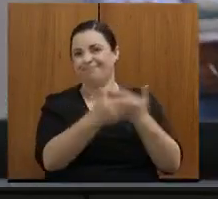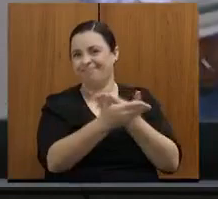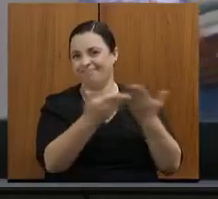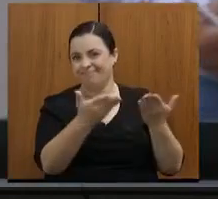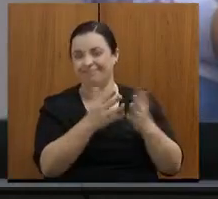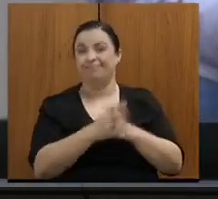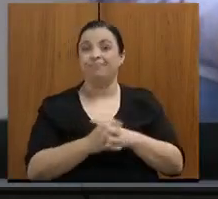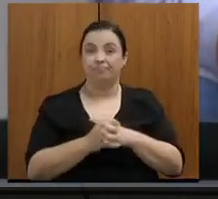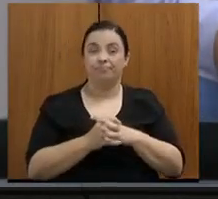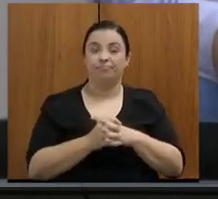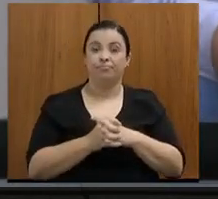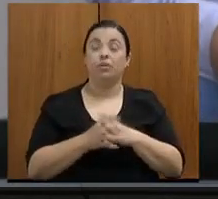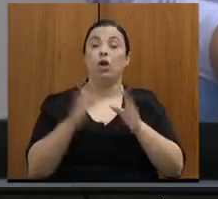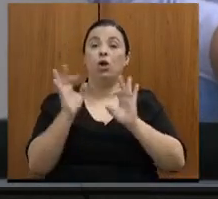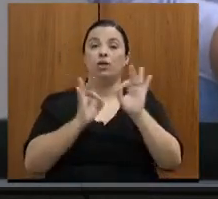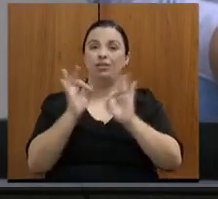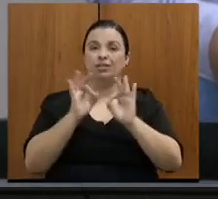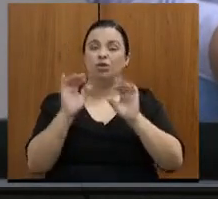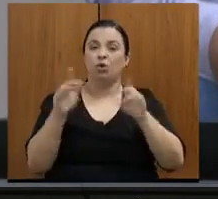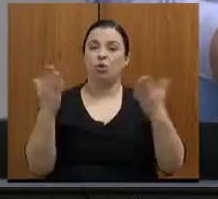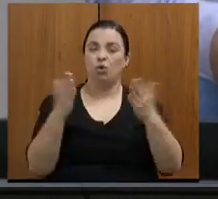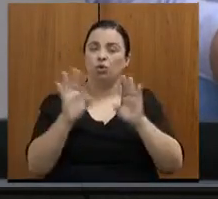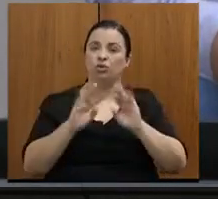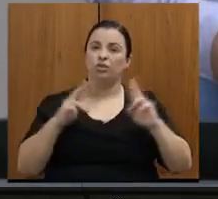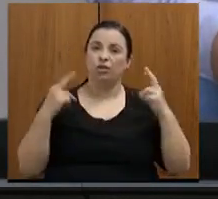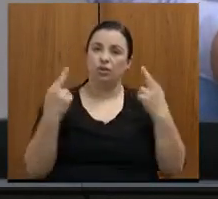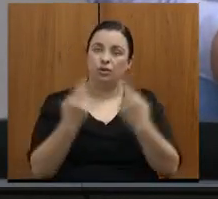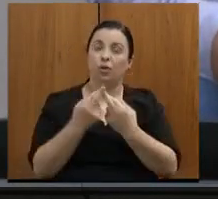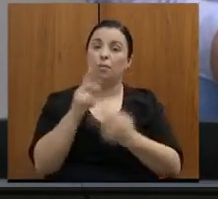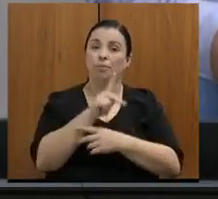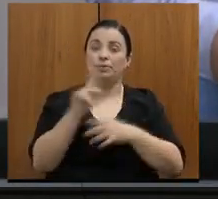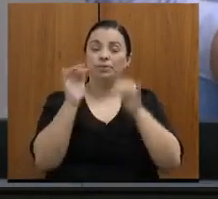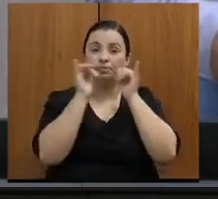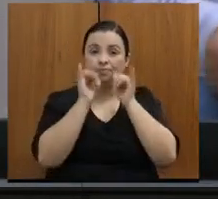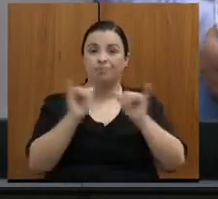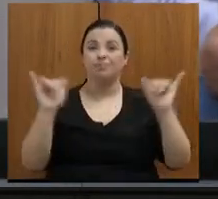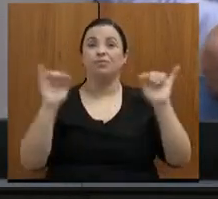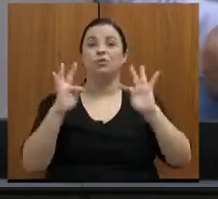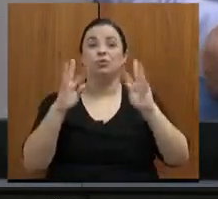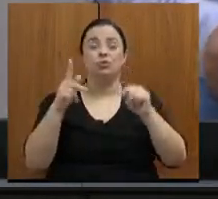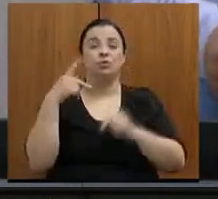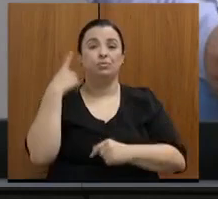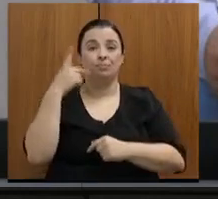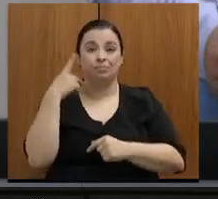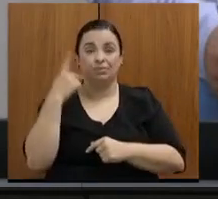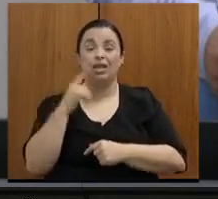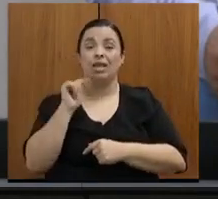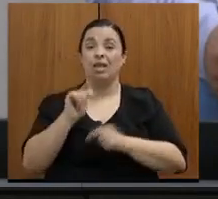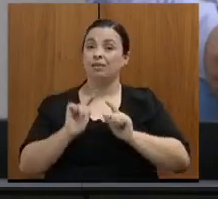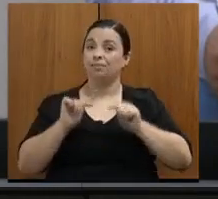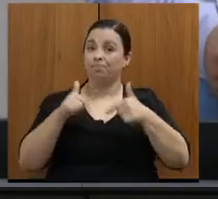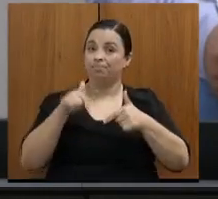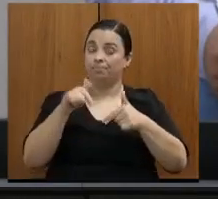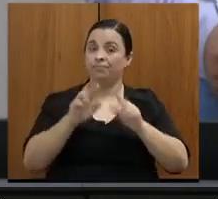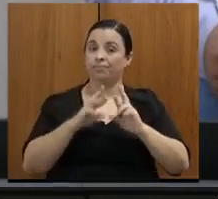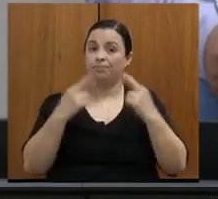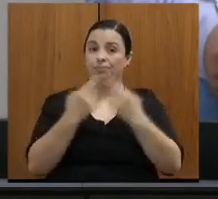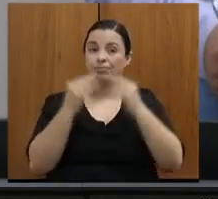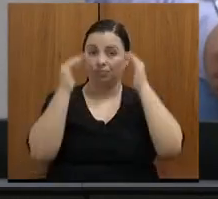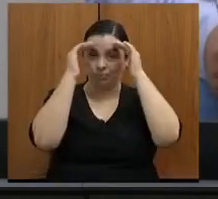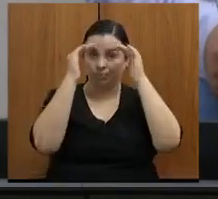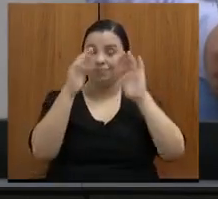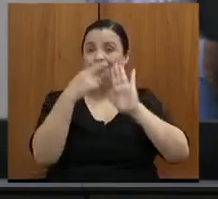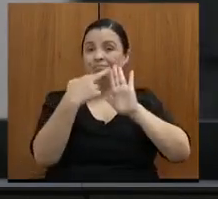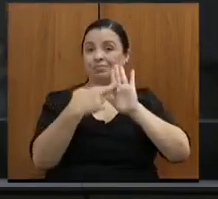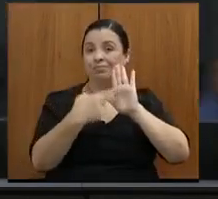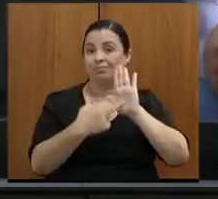A organização dos trabalhos, a presidência tendo em vista a organização dos trabalhos, comunica aos parlamentares e ao convocado que os atos dessa reunião obedecerão as seguintes normas e